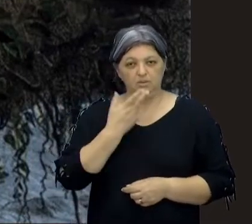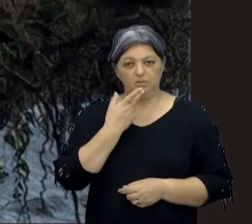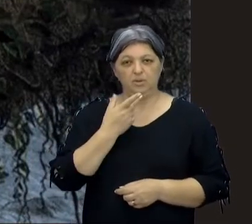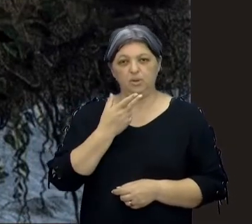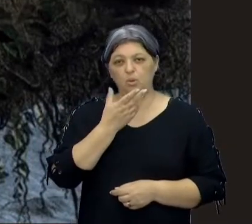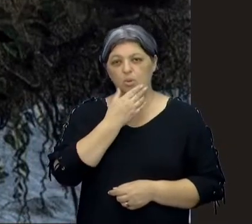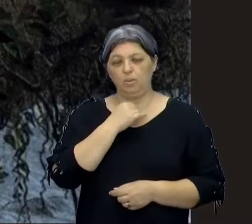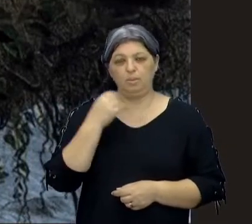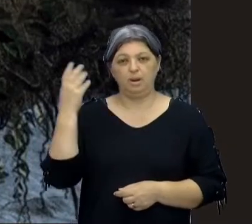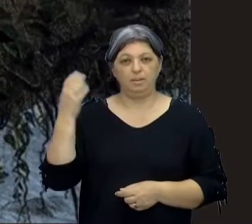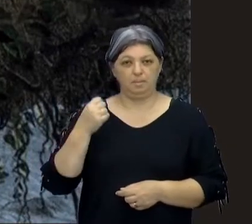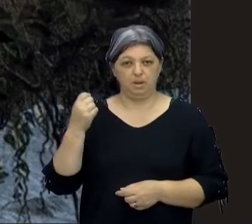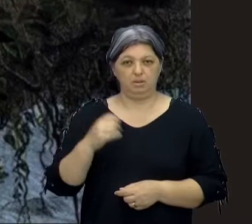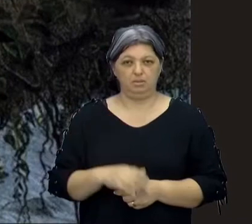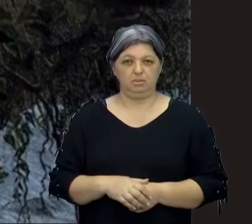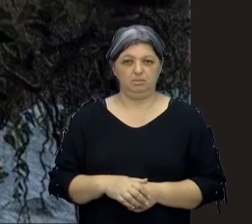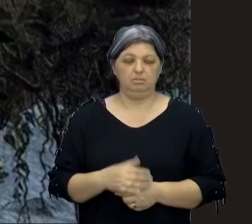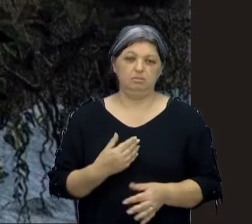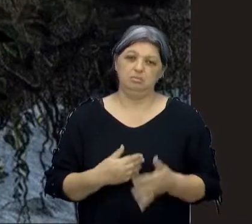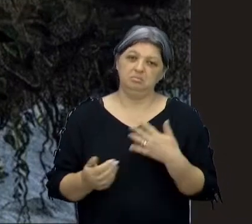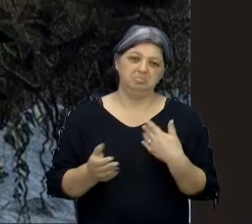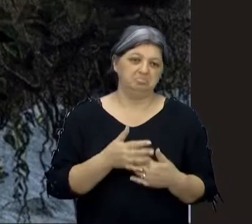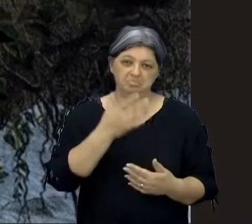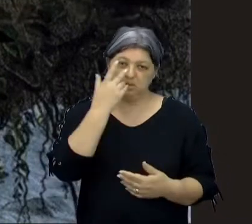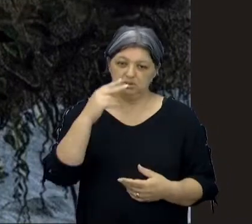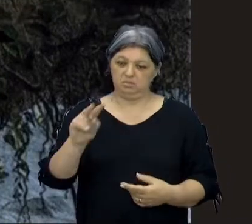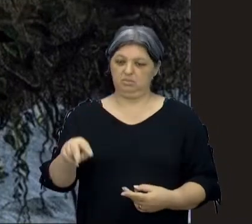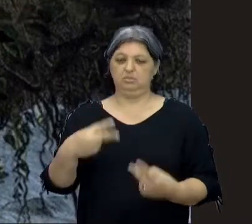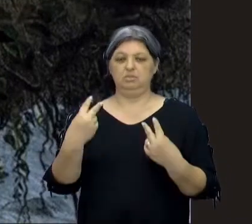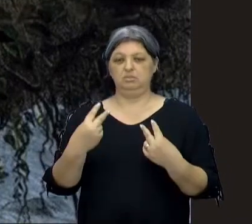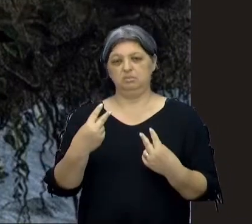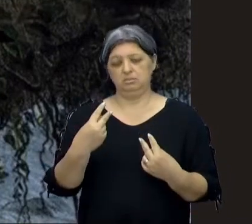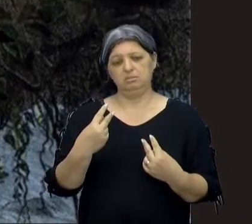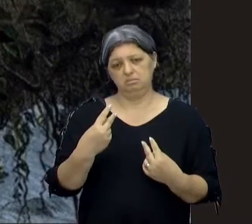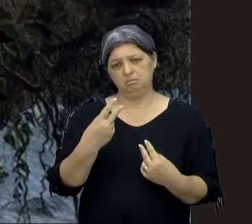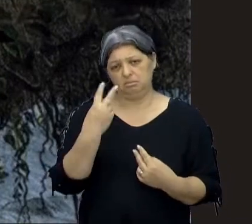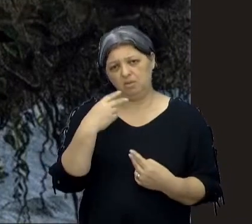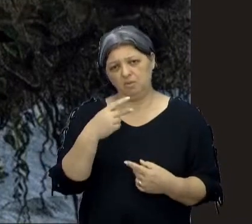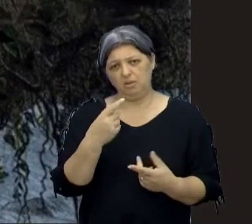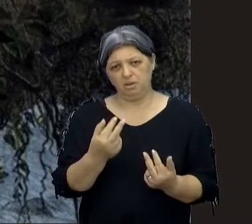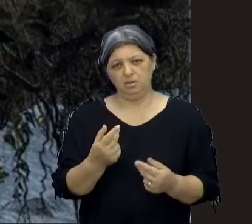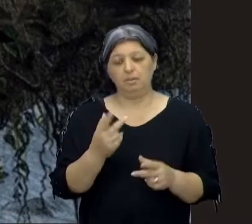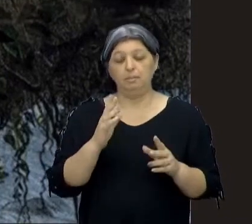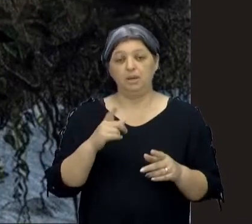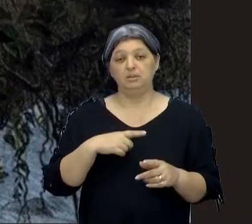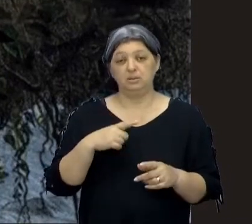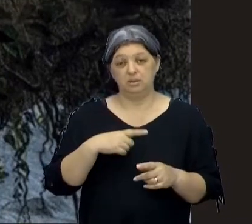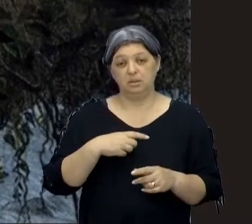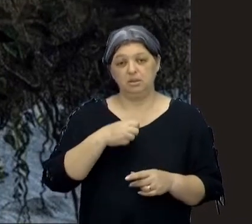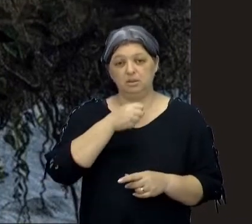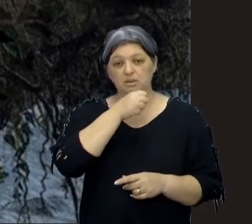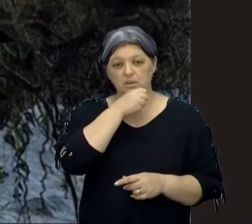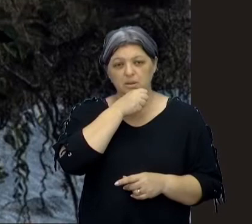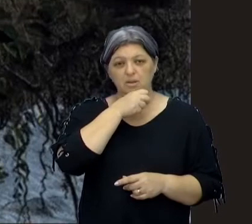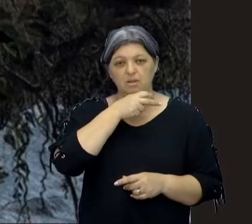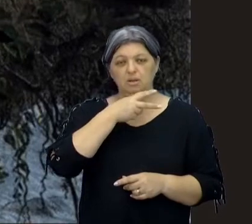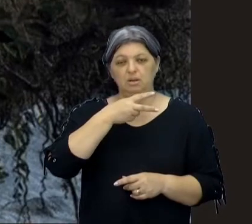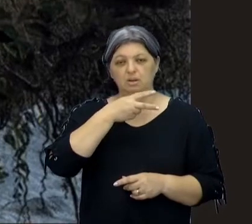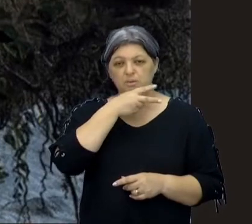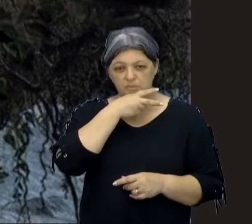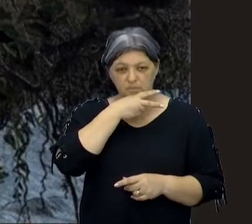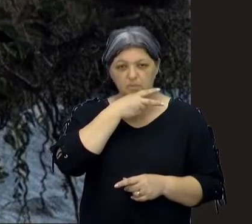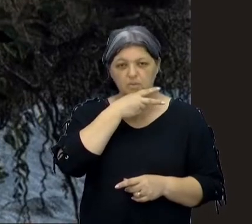branco Acho que qualquer um que olhar para mim vai ter essa noção só que eu tenho um bisavô indígena então